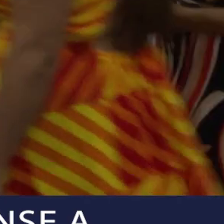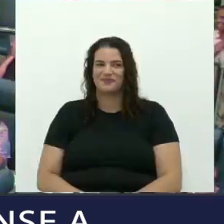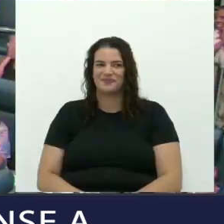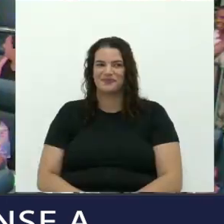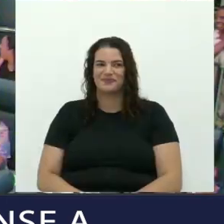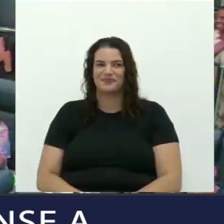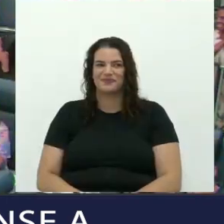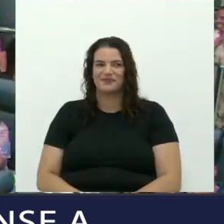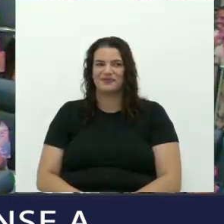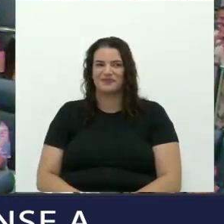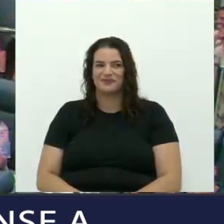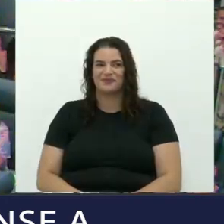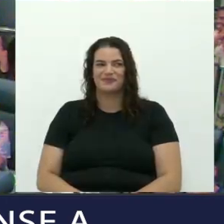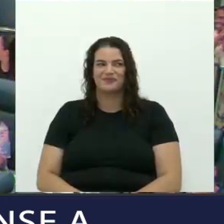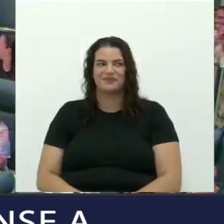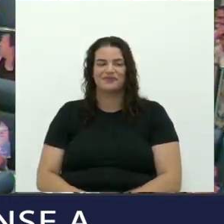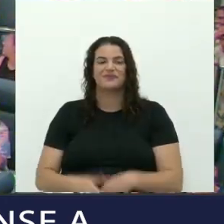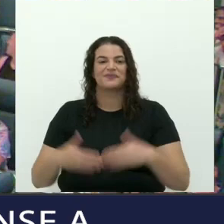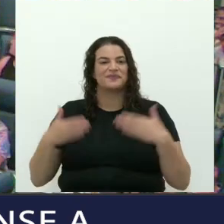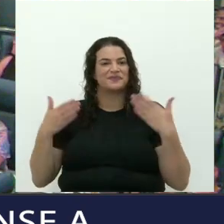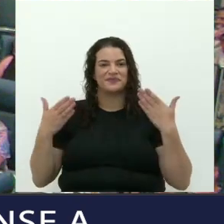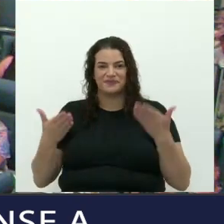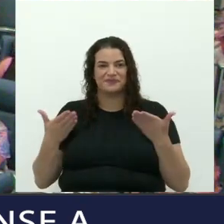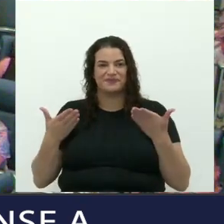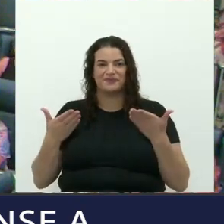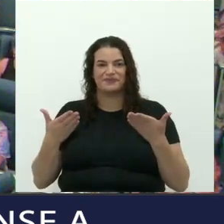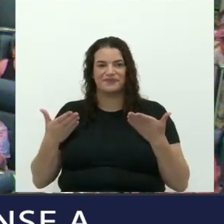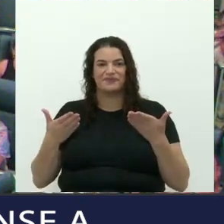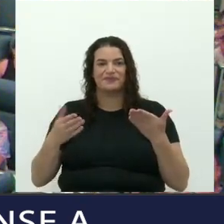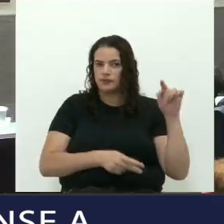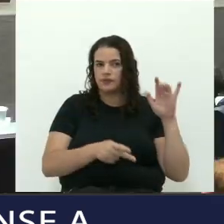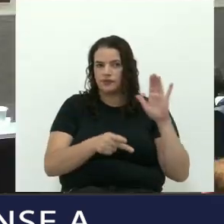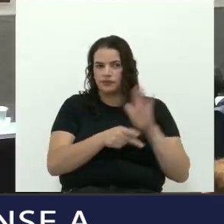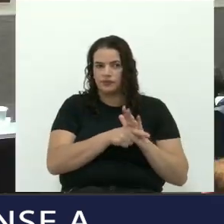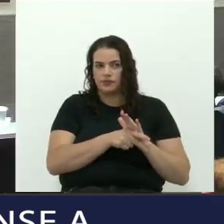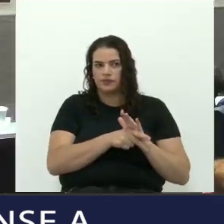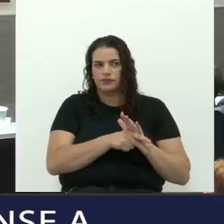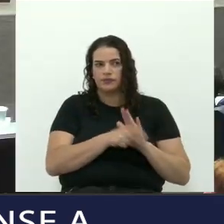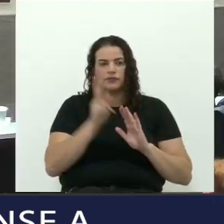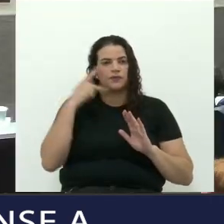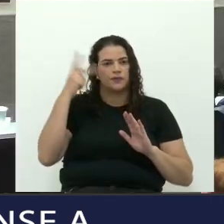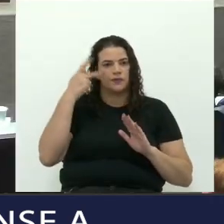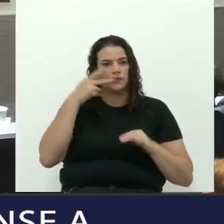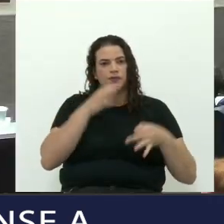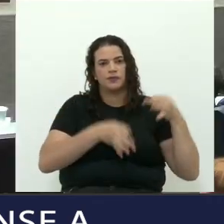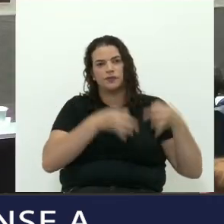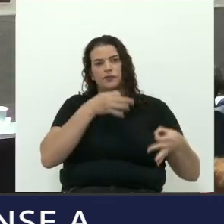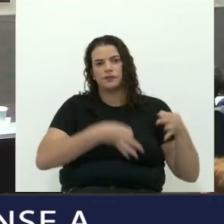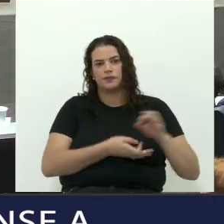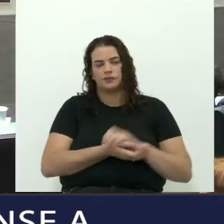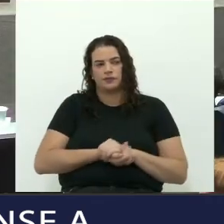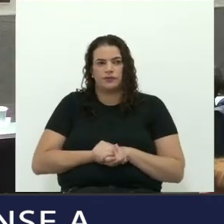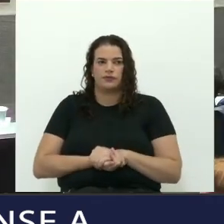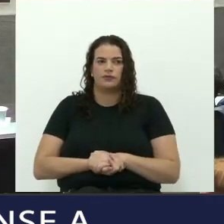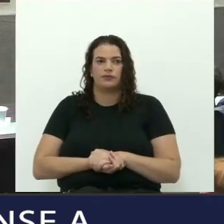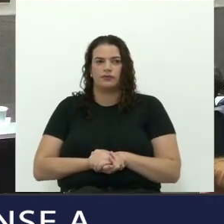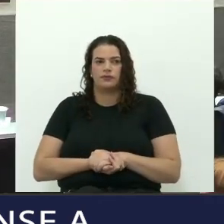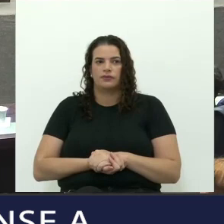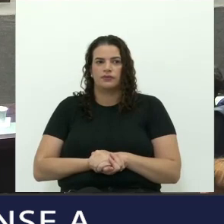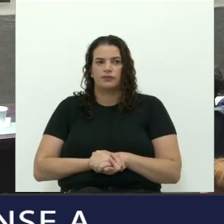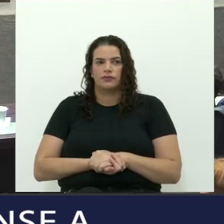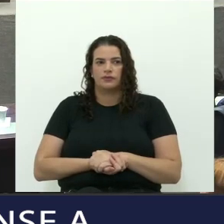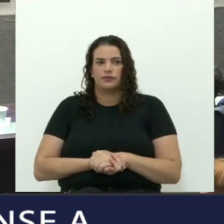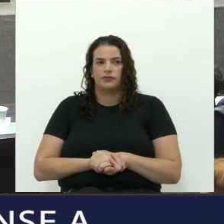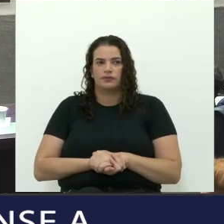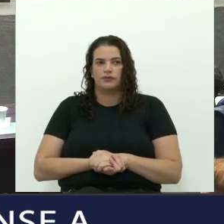honra. Diante de um plenário repleto de amigos, familiares e colegas de profissão, Sony foi homenageada pela sua